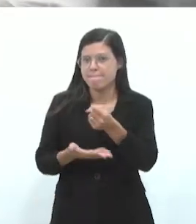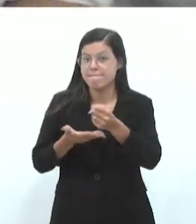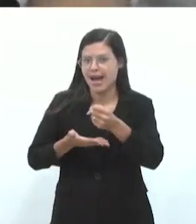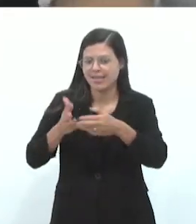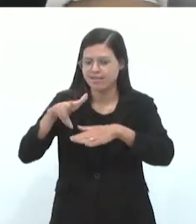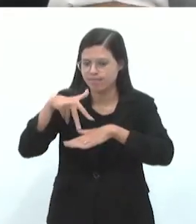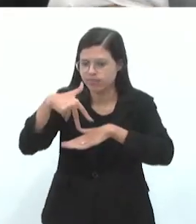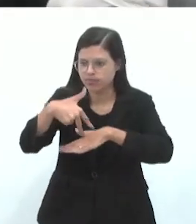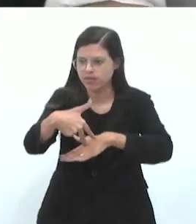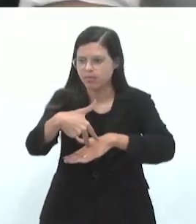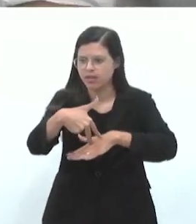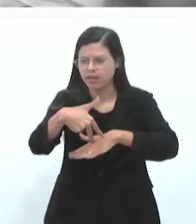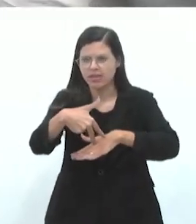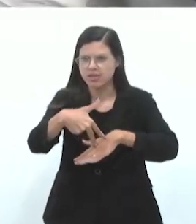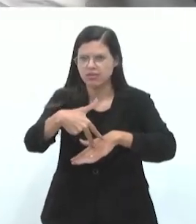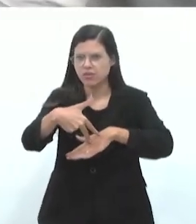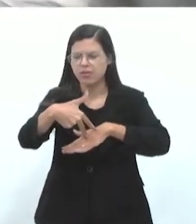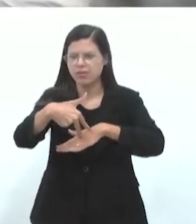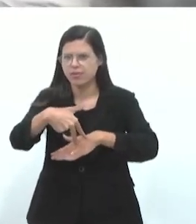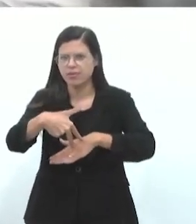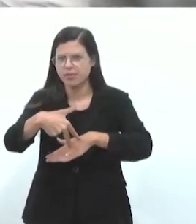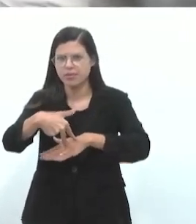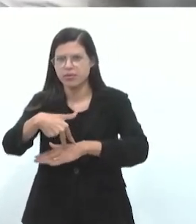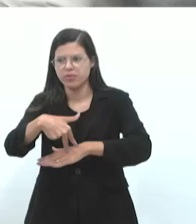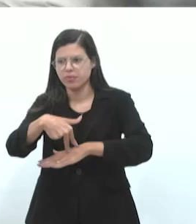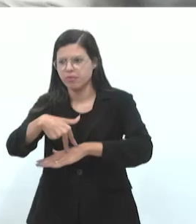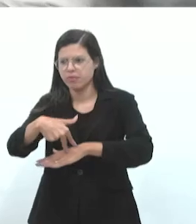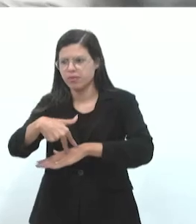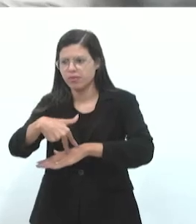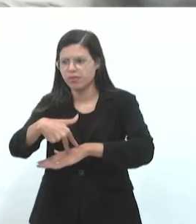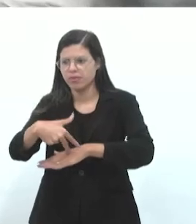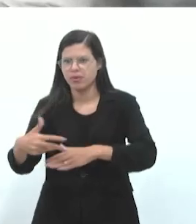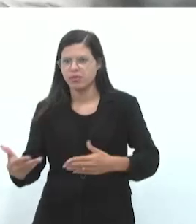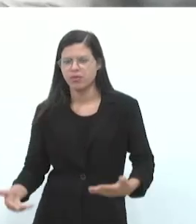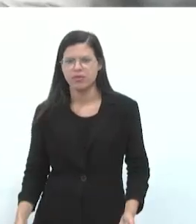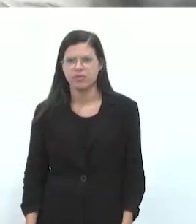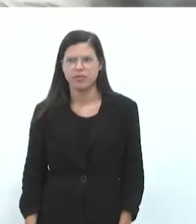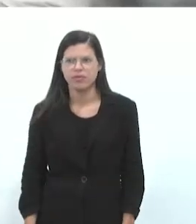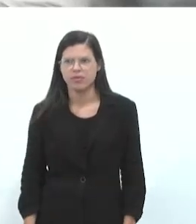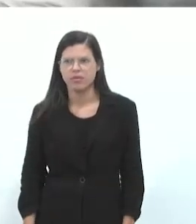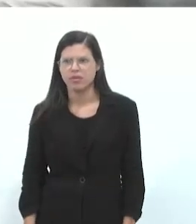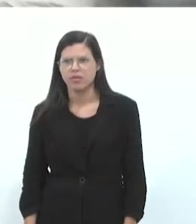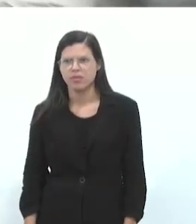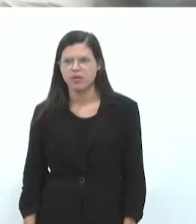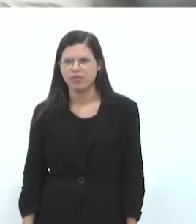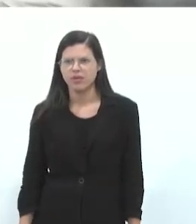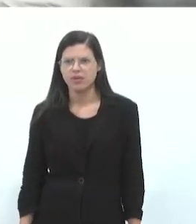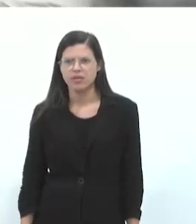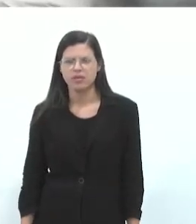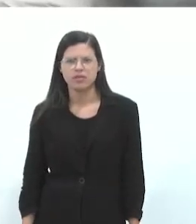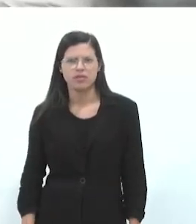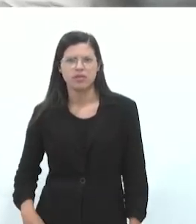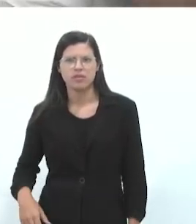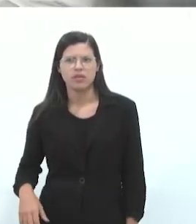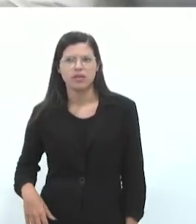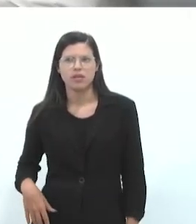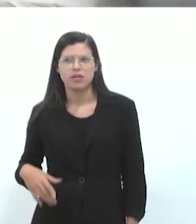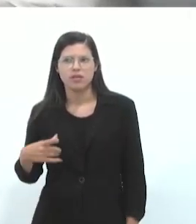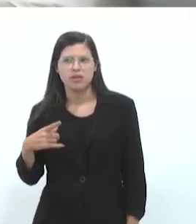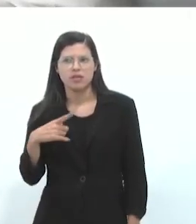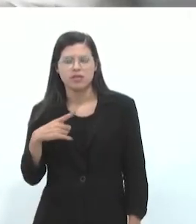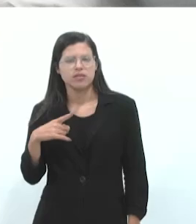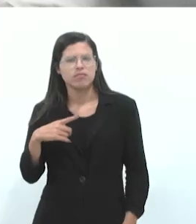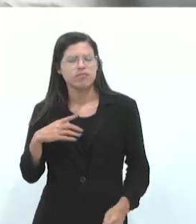Então, muitas das coisas... A acupuntura, Vossa Excelência bem conhece, Luiz Paulo também, ela tem um tratamento especial para os pés. Eu